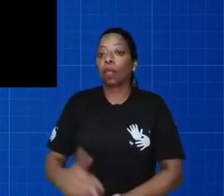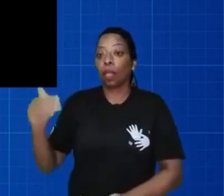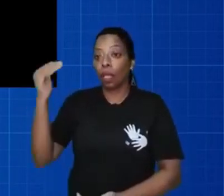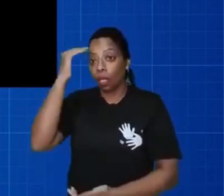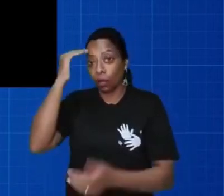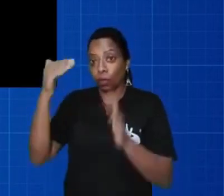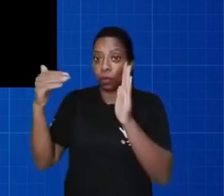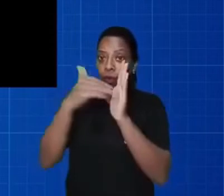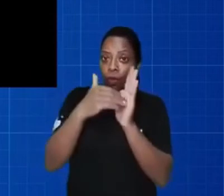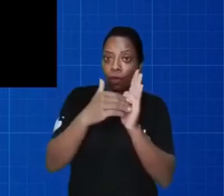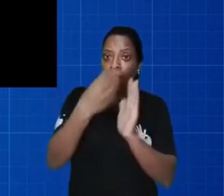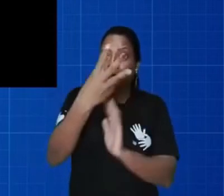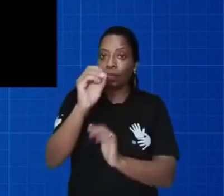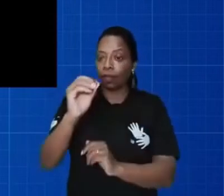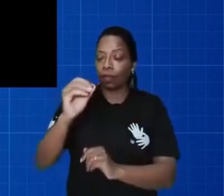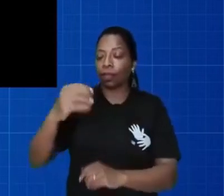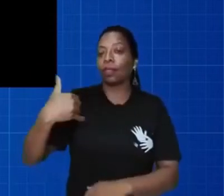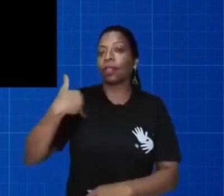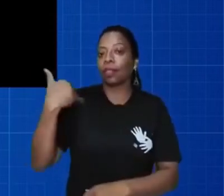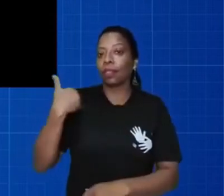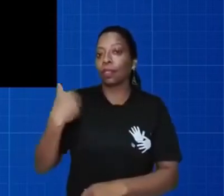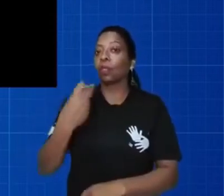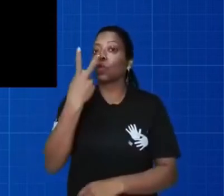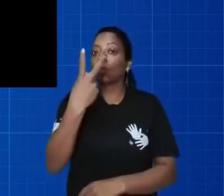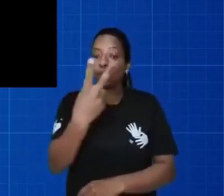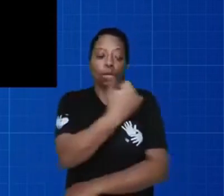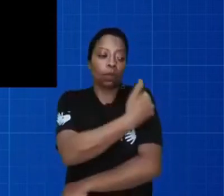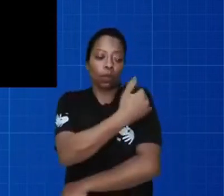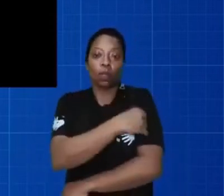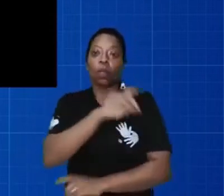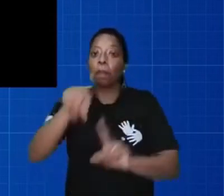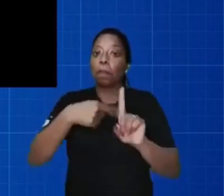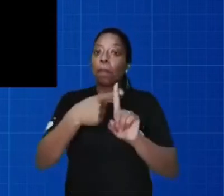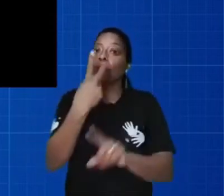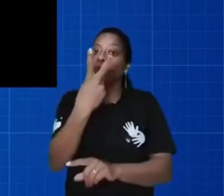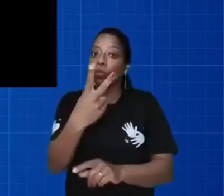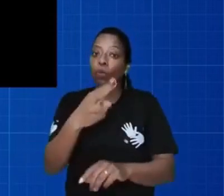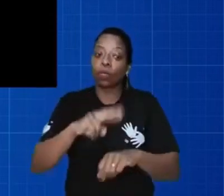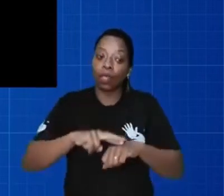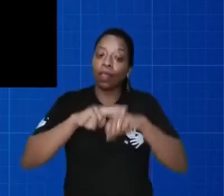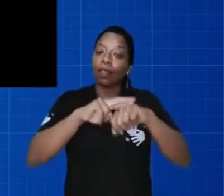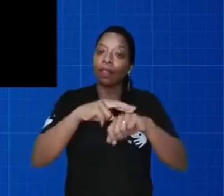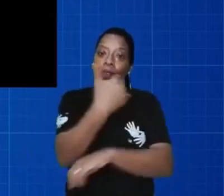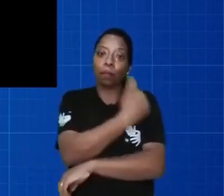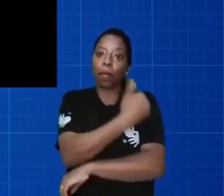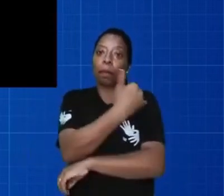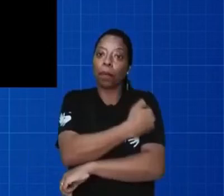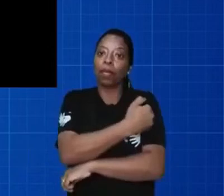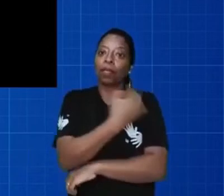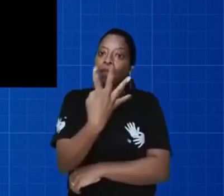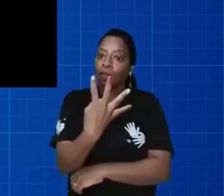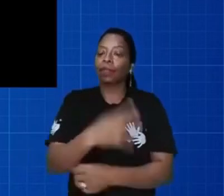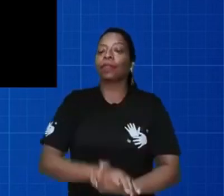meses de intervalo, uma dose da outra. Mas por que é importante se vacinar, manter a vacinação em